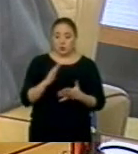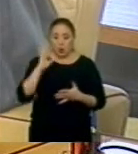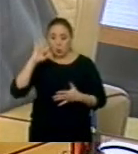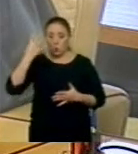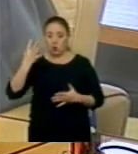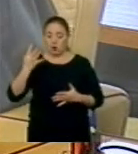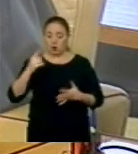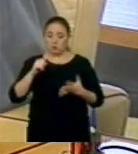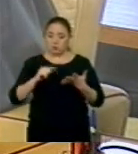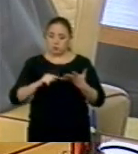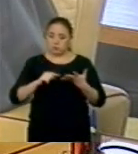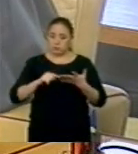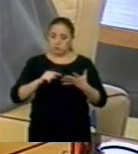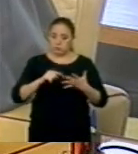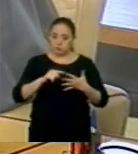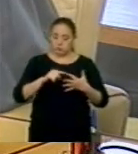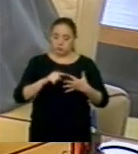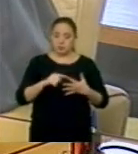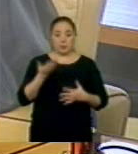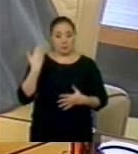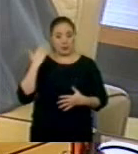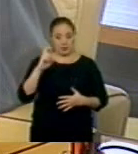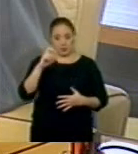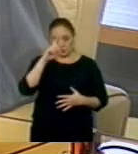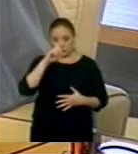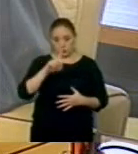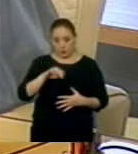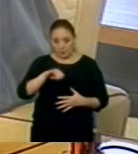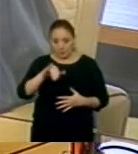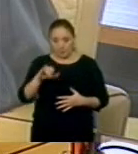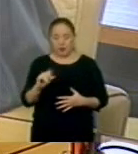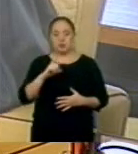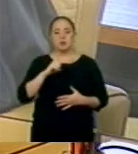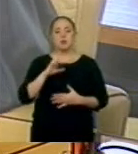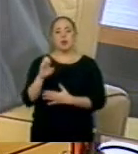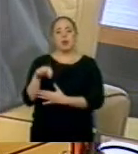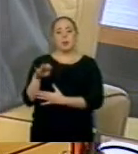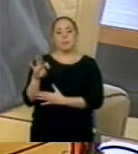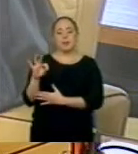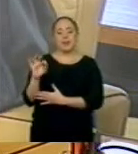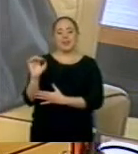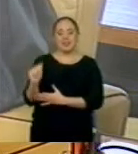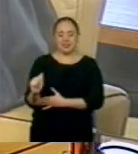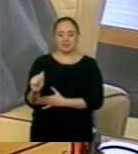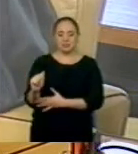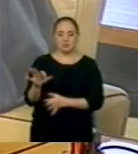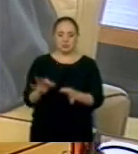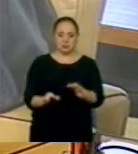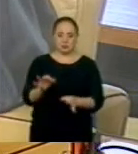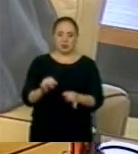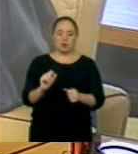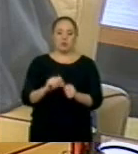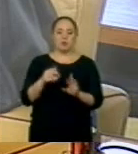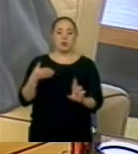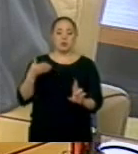excepcionais. Naquela oportunidade, já na ementa do julgado, se fez referência